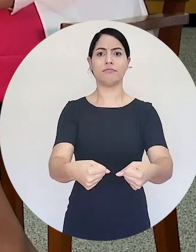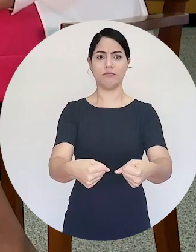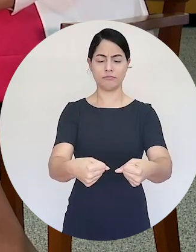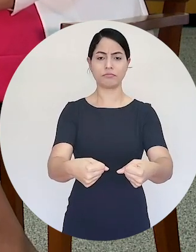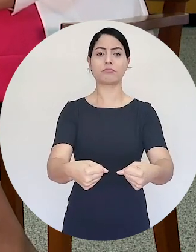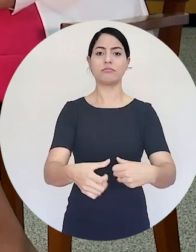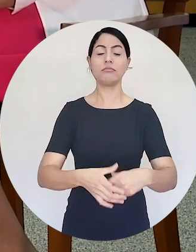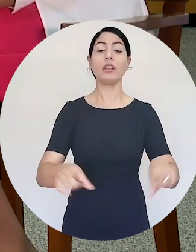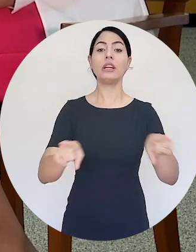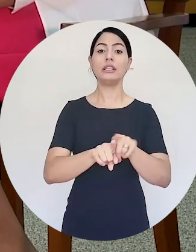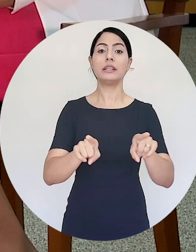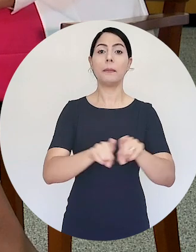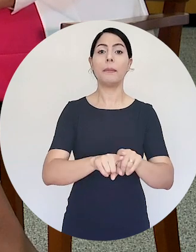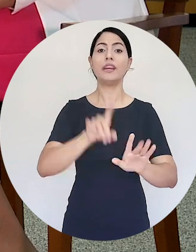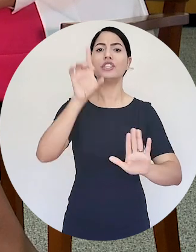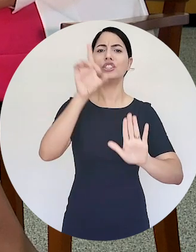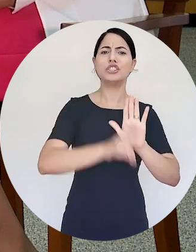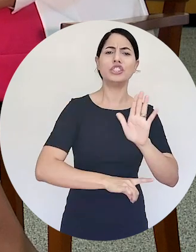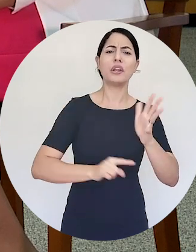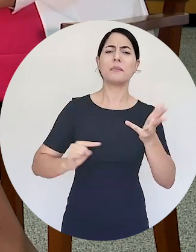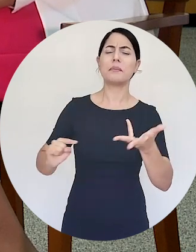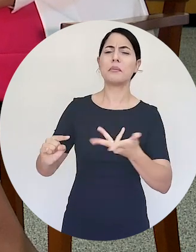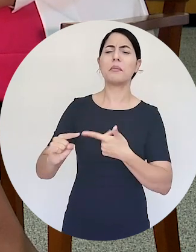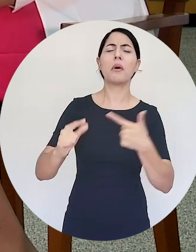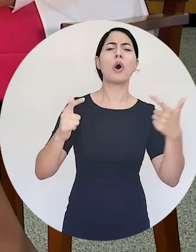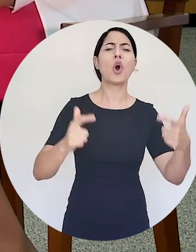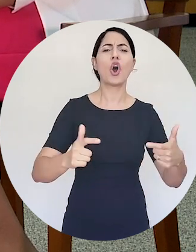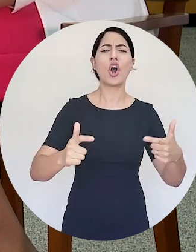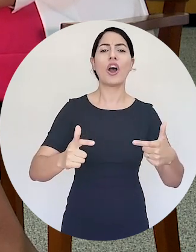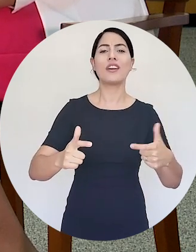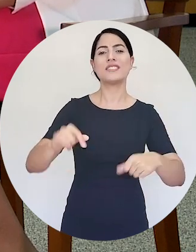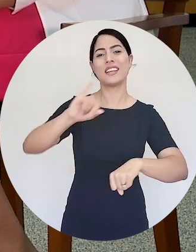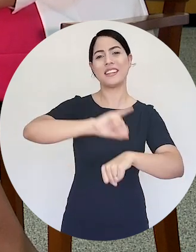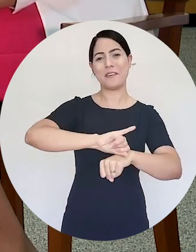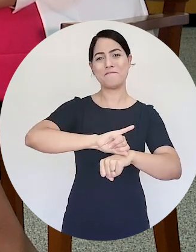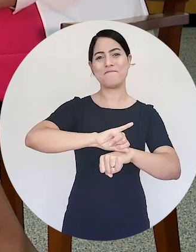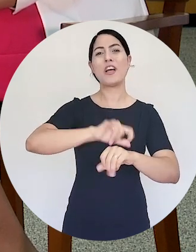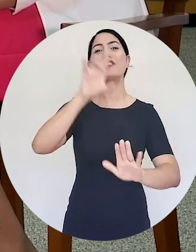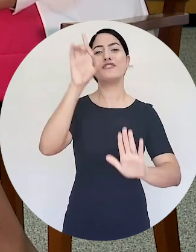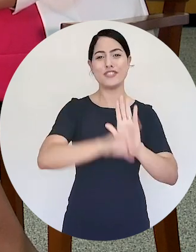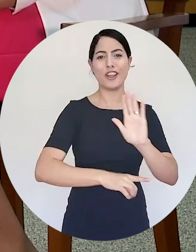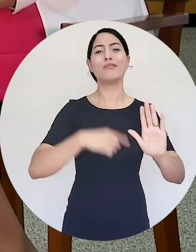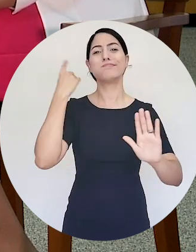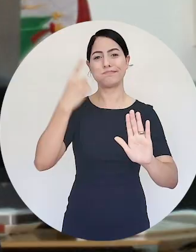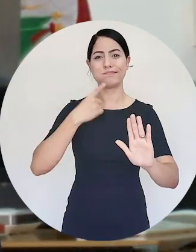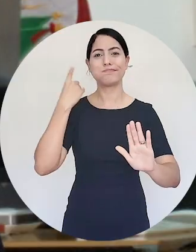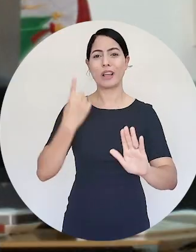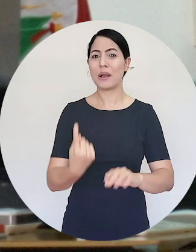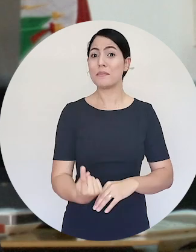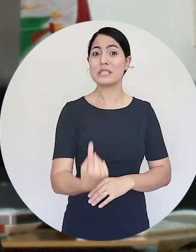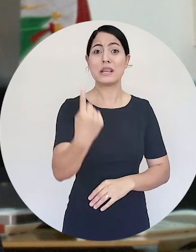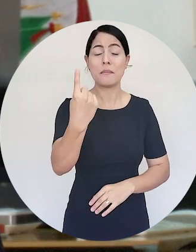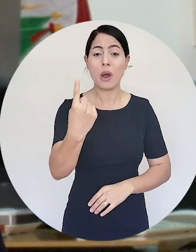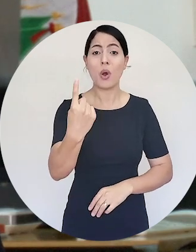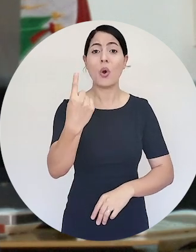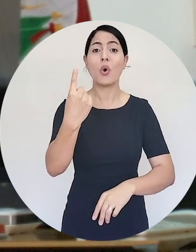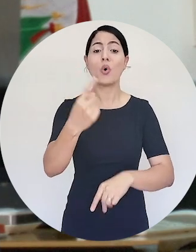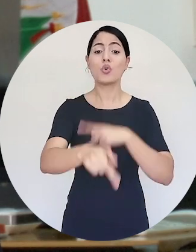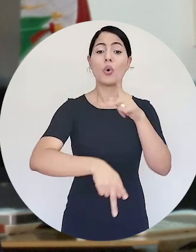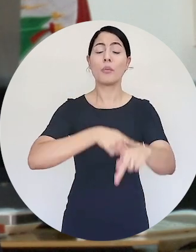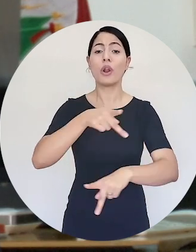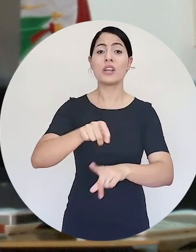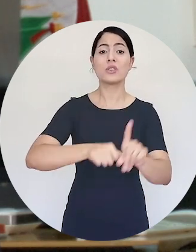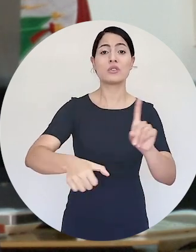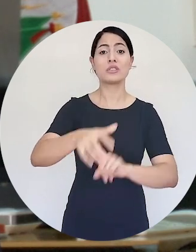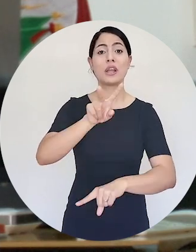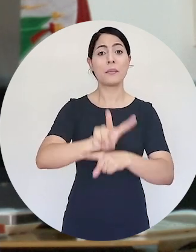Estado democrático de direito, e as prerrogativas são centrais nisso. Porque a prerrogativa do advogado é a arma maior